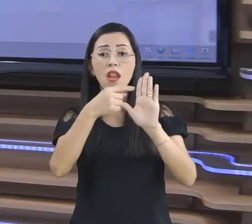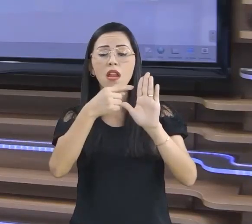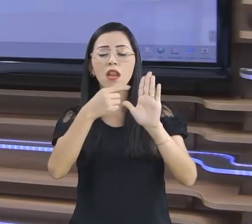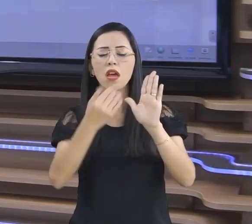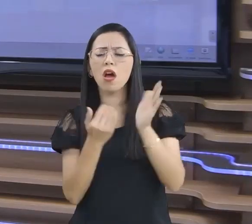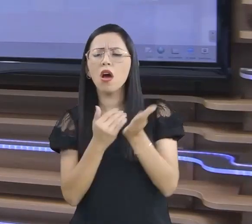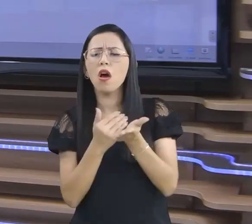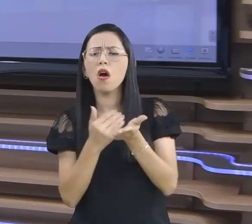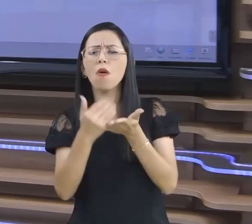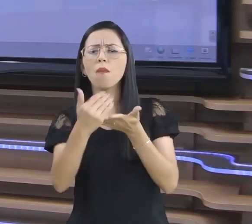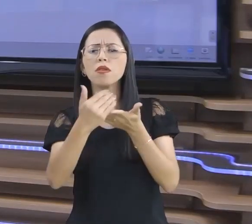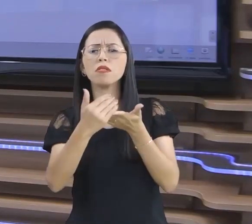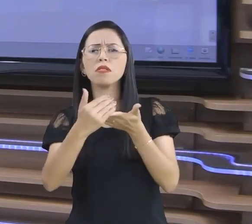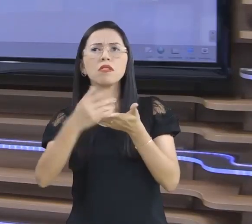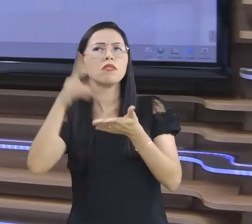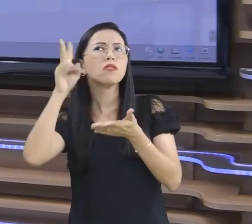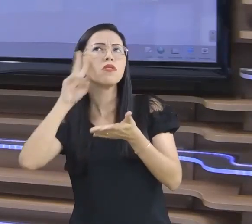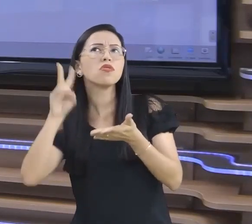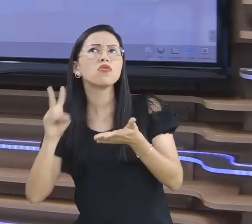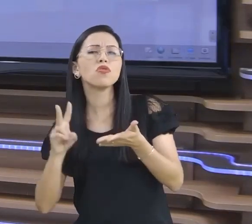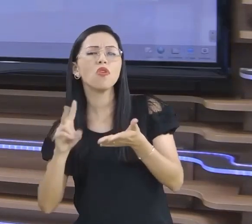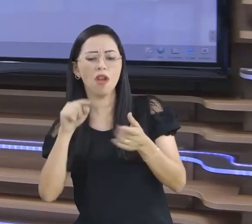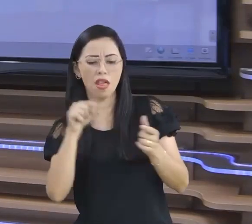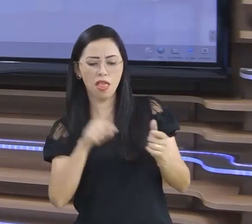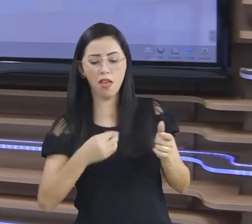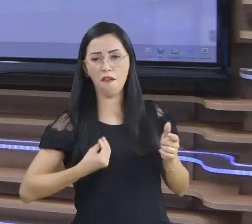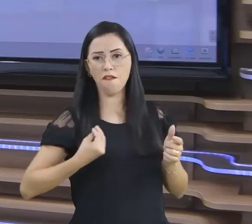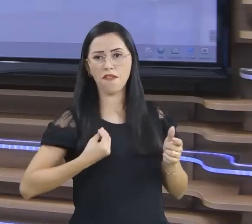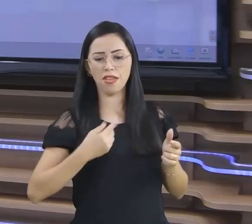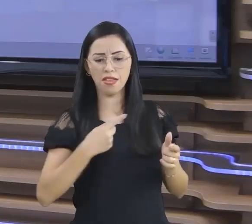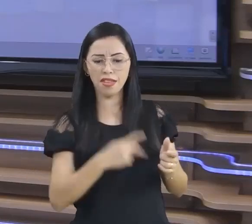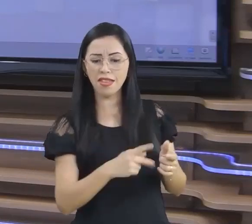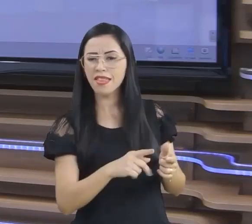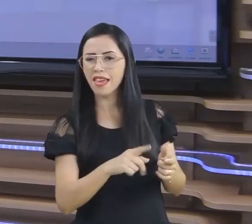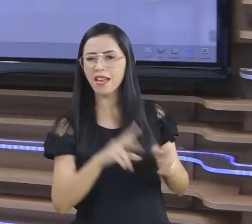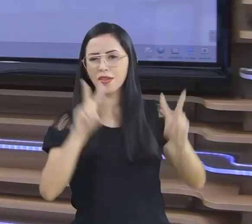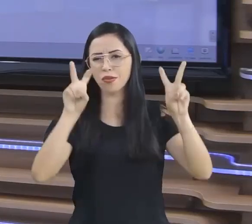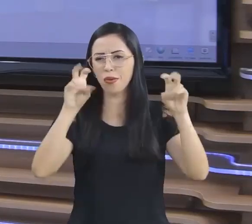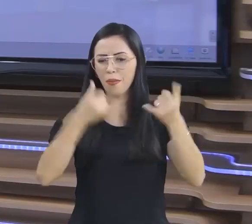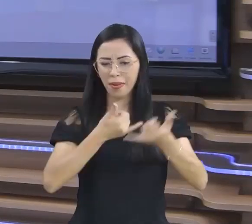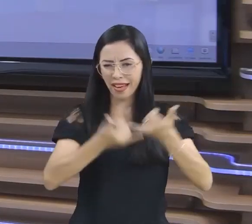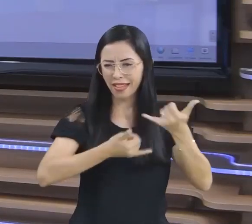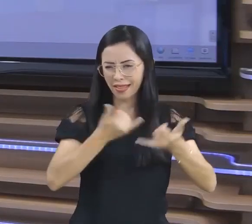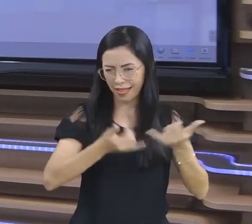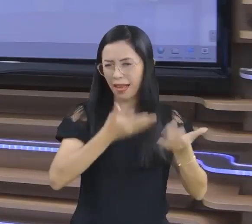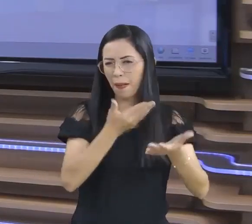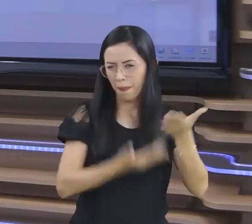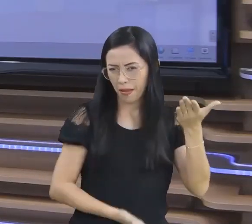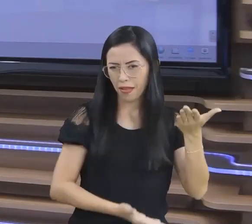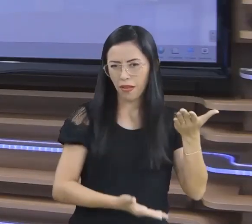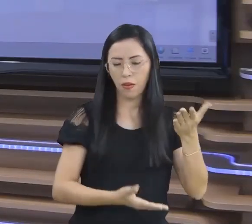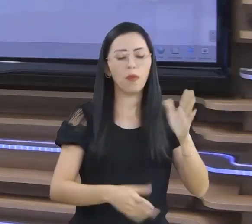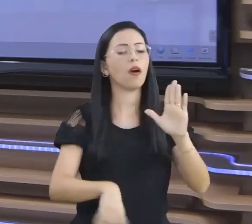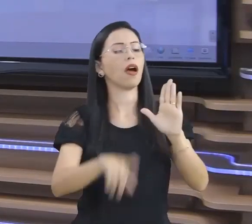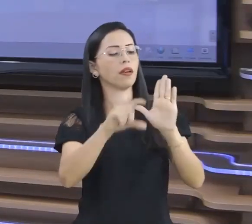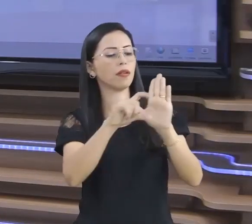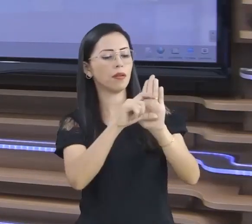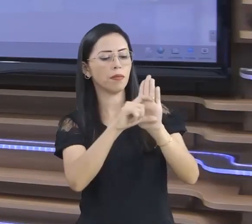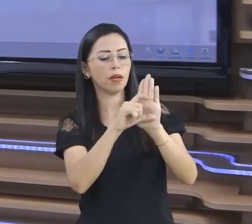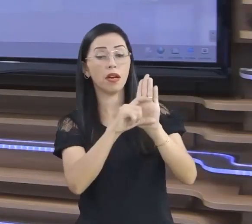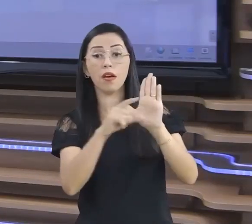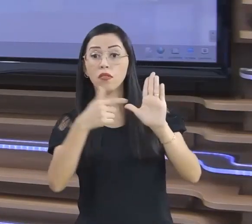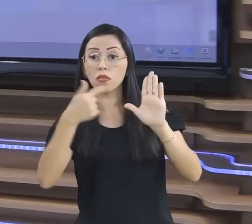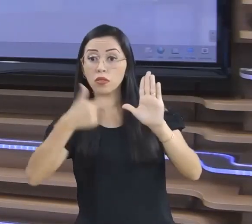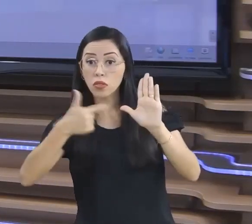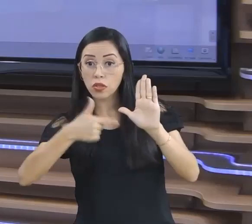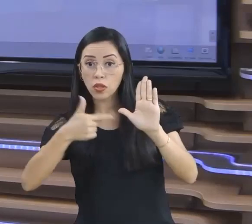história dele inicial, falando de um episódio da gincana que ele se deu mal. ok? Aí eu vou para o segundo parágrafo. Ele vai contar